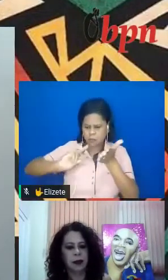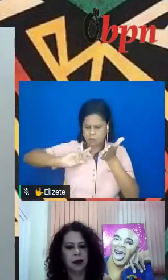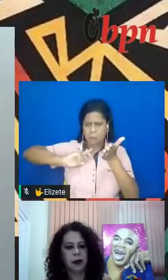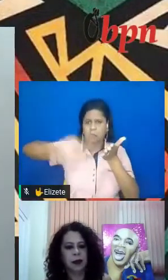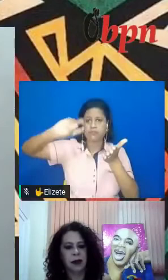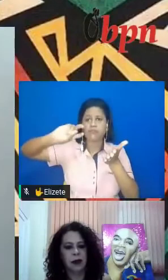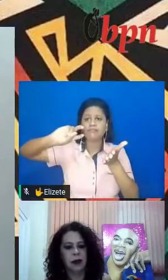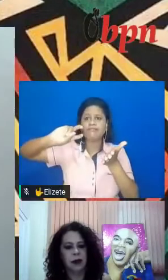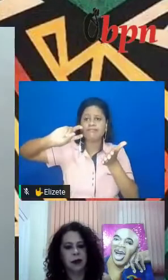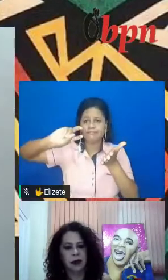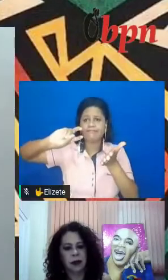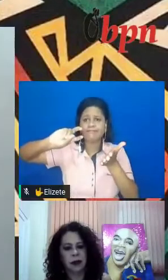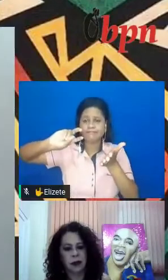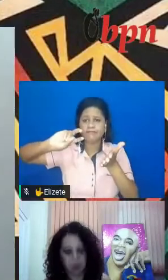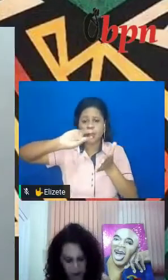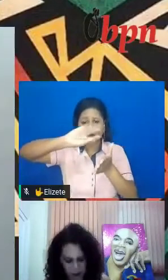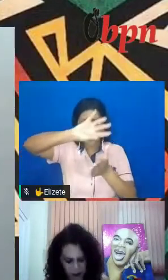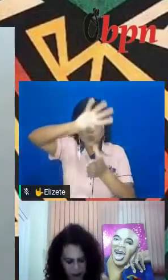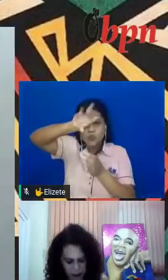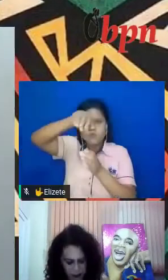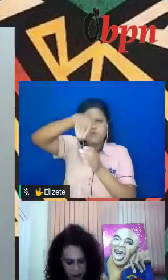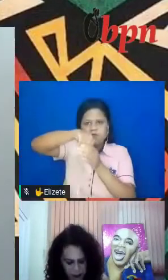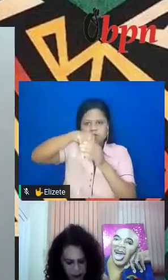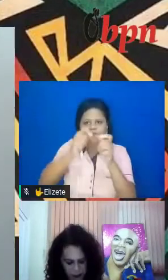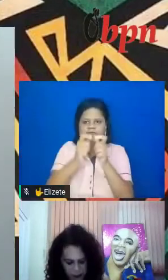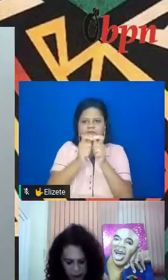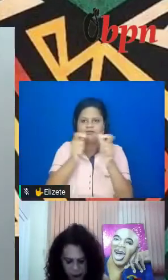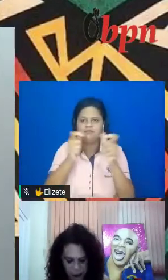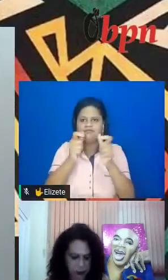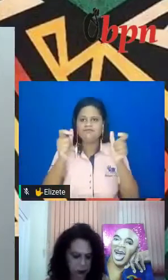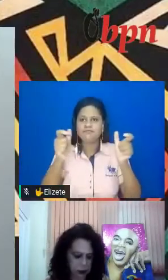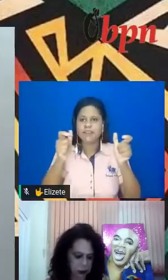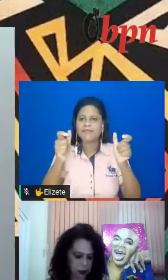jogo foi ampliando e foi